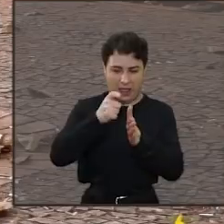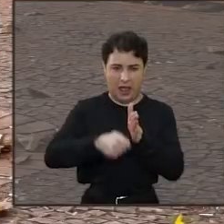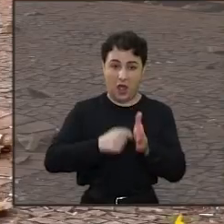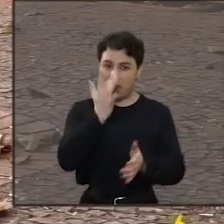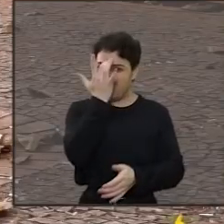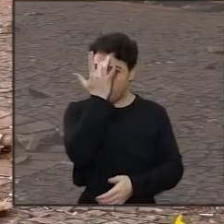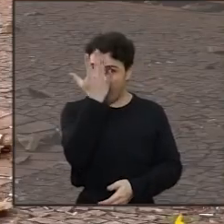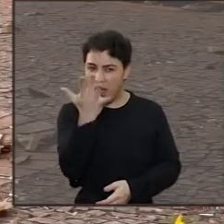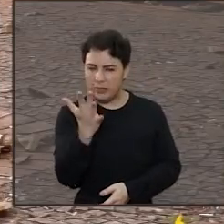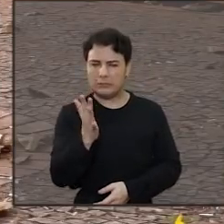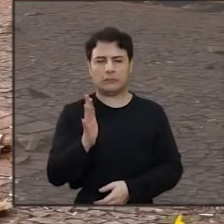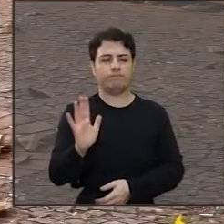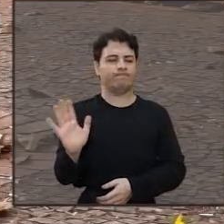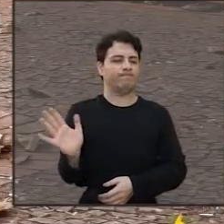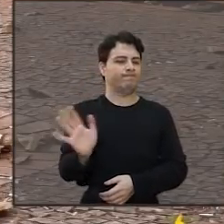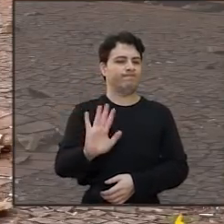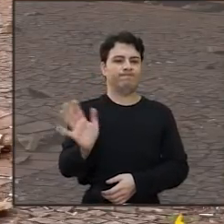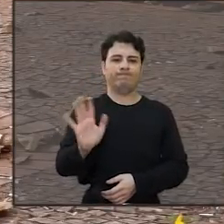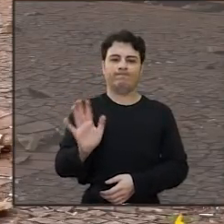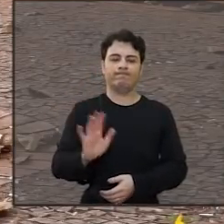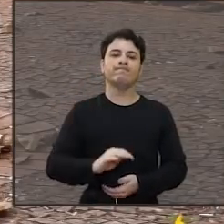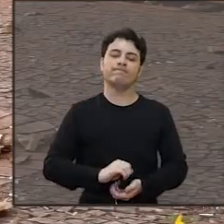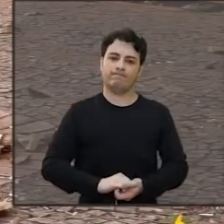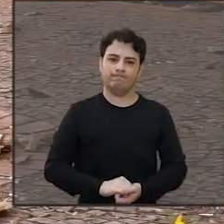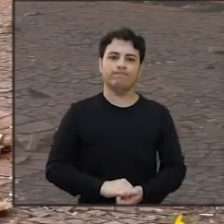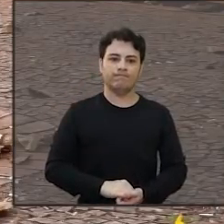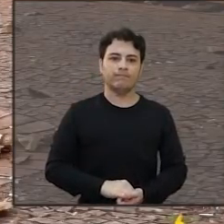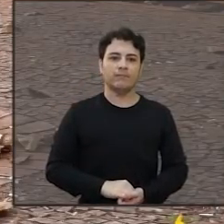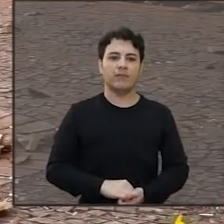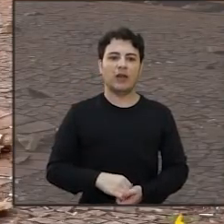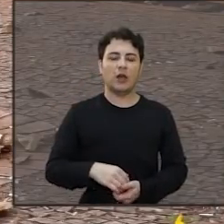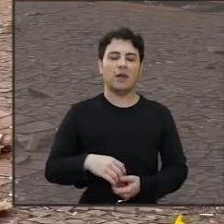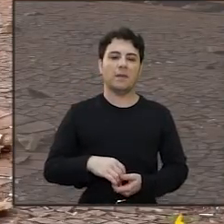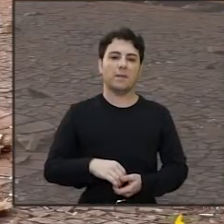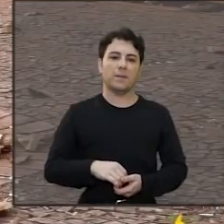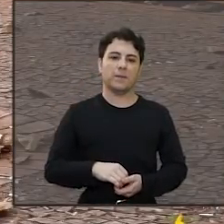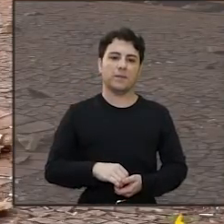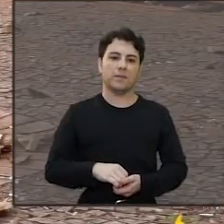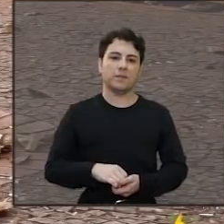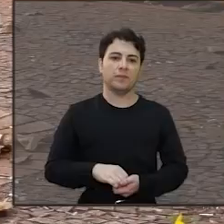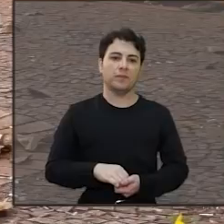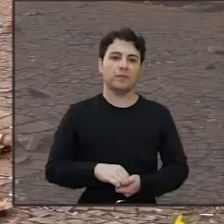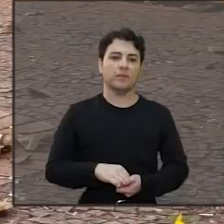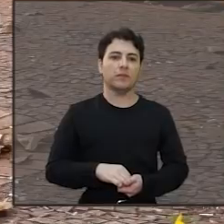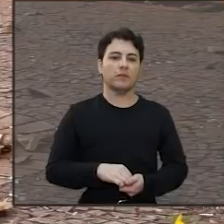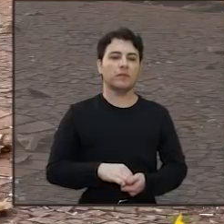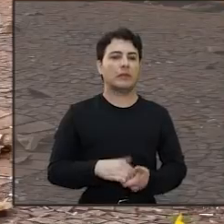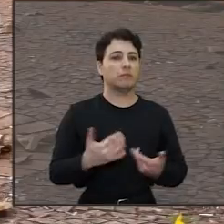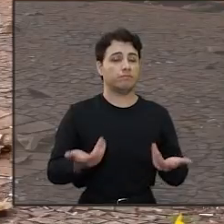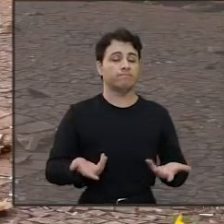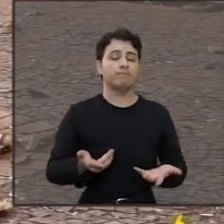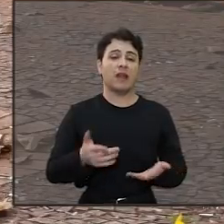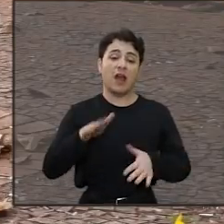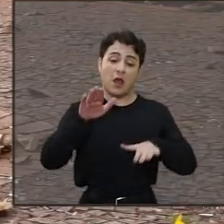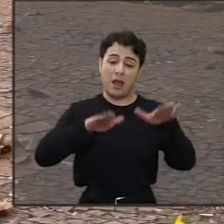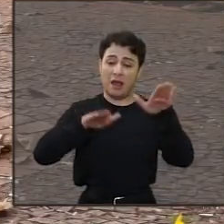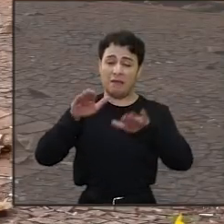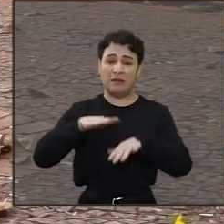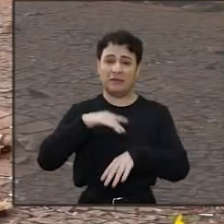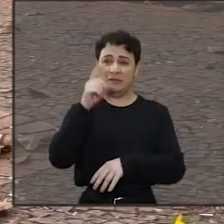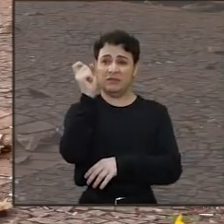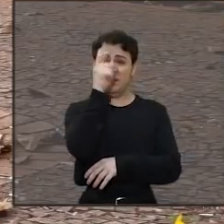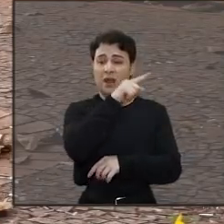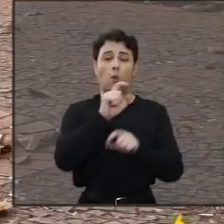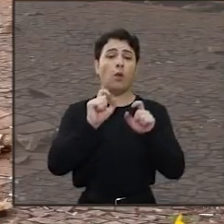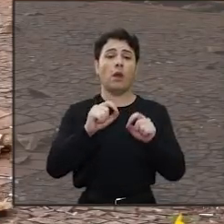fácil. Sinceramente, não vou falar que são as mil maravilhas, não tem como a gente afirmar isso. A gente sente muita